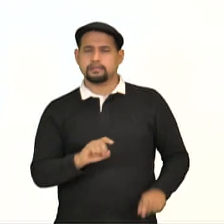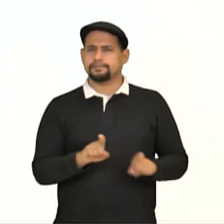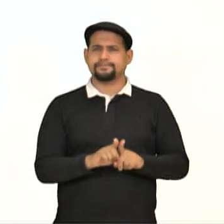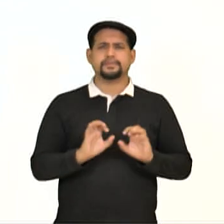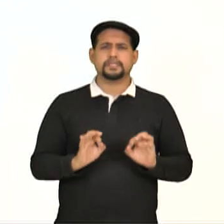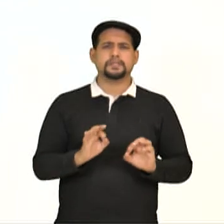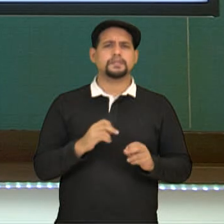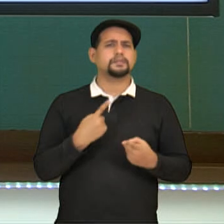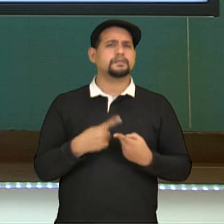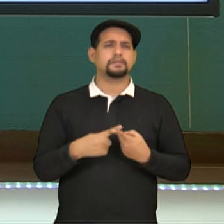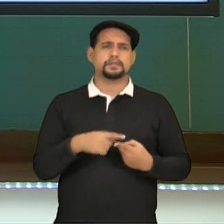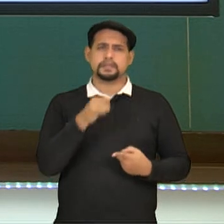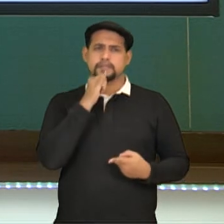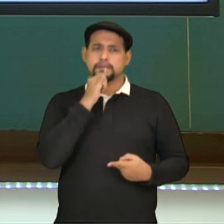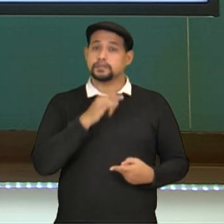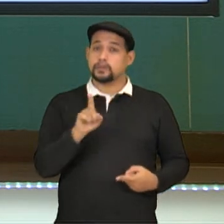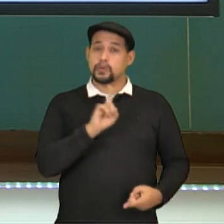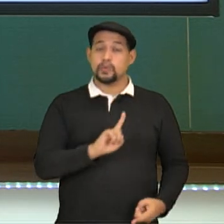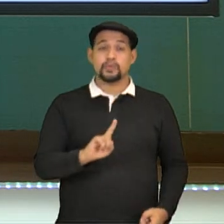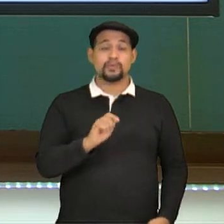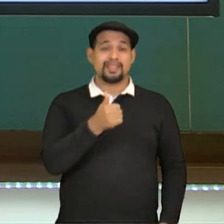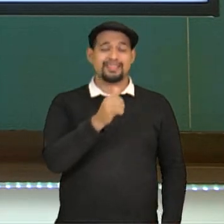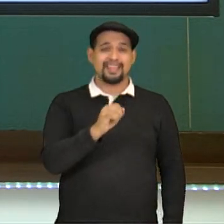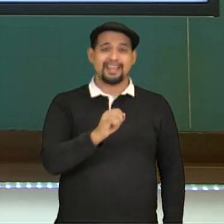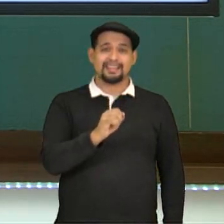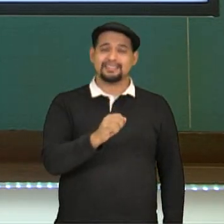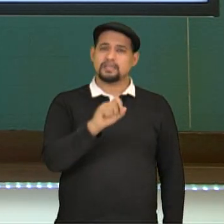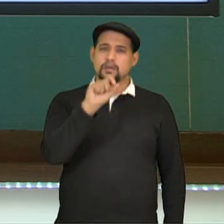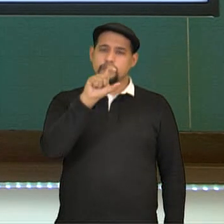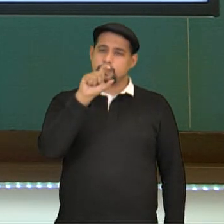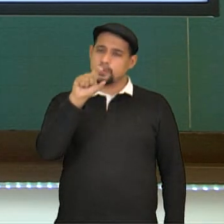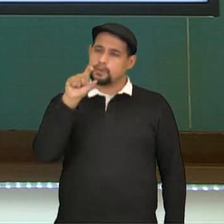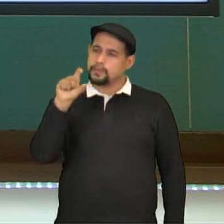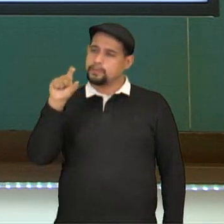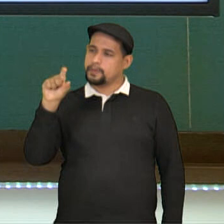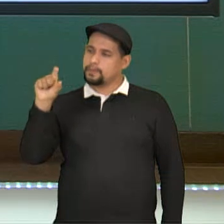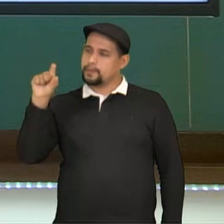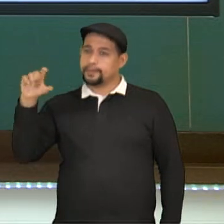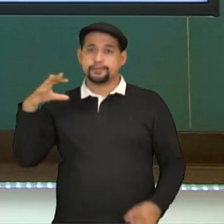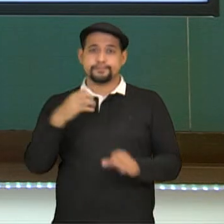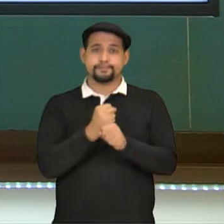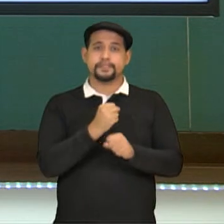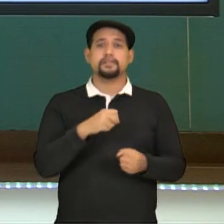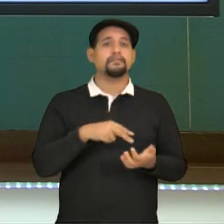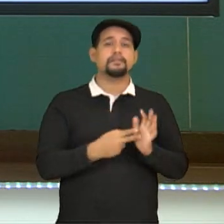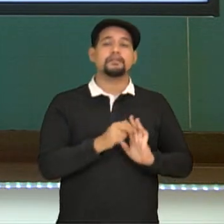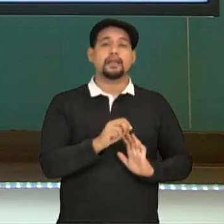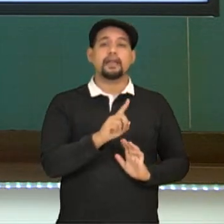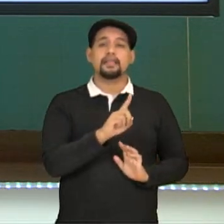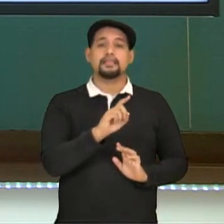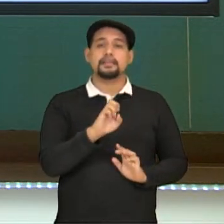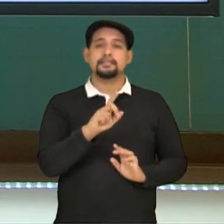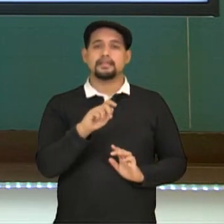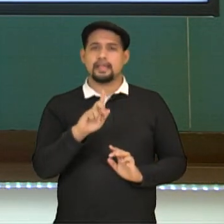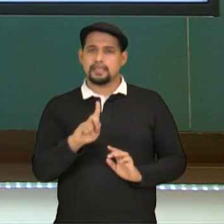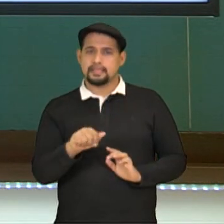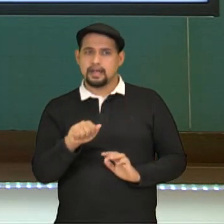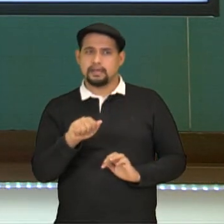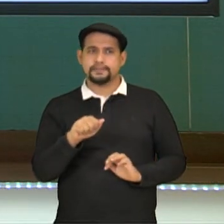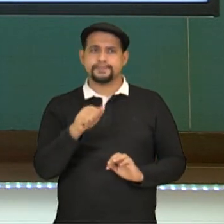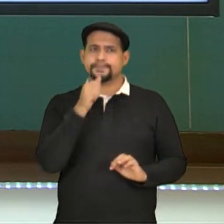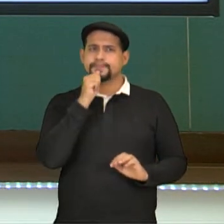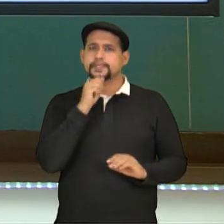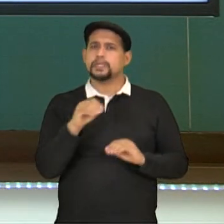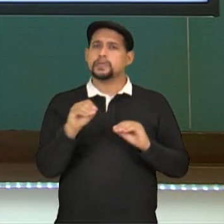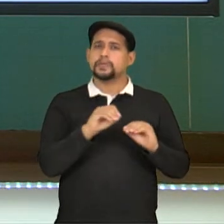correto, porque olha lá, se eu pegar 10 unidades, vai virar o quê? Uma dezena. Se eu pegar 10 dezenas, vai virar o quê? Uma